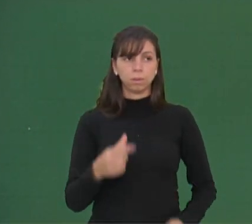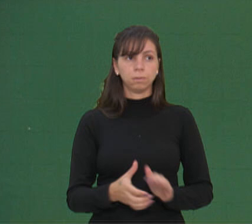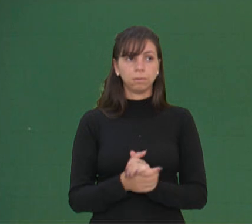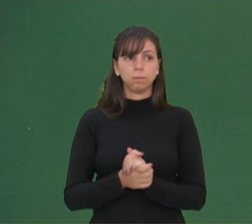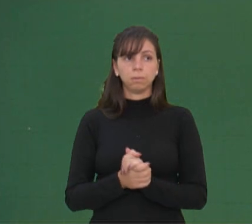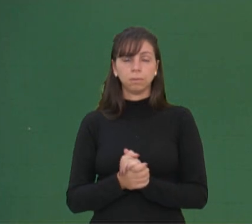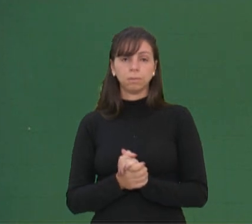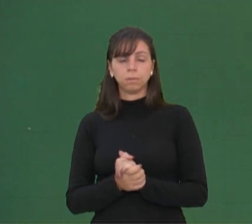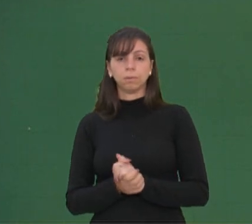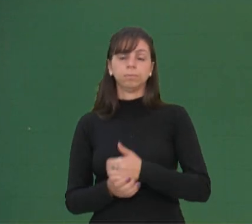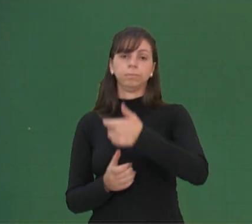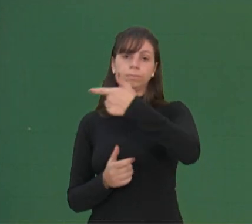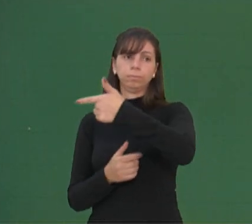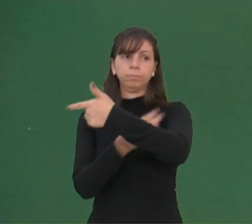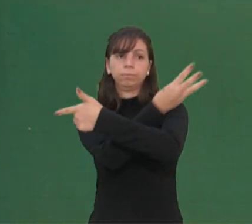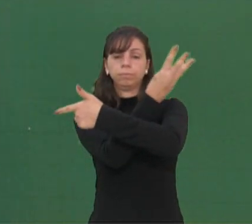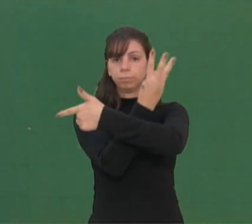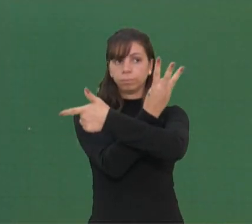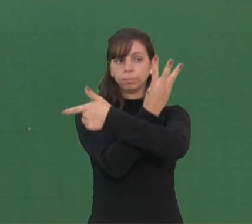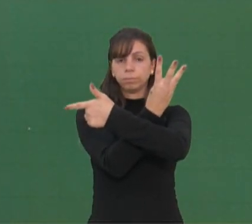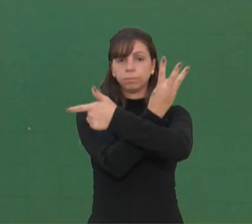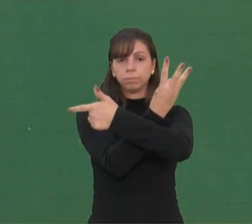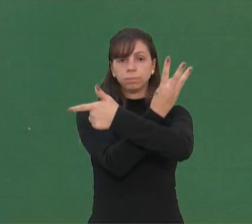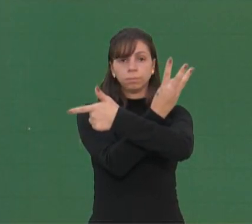e divide por 8.